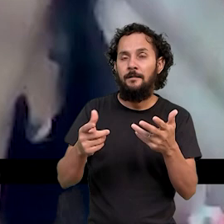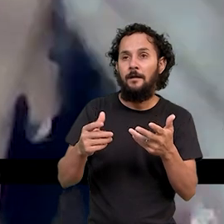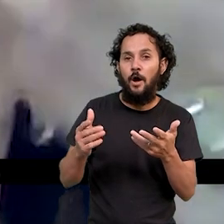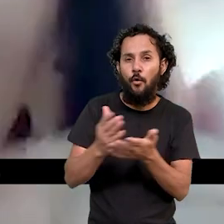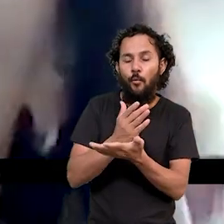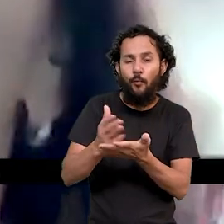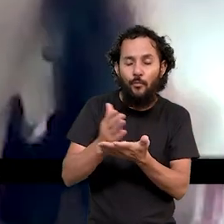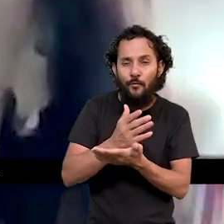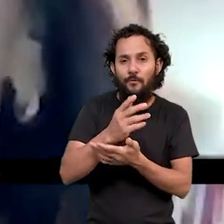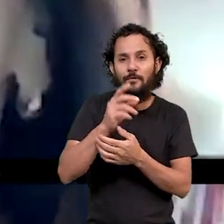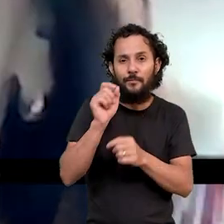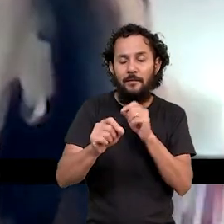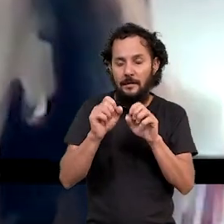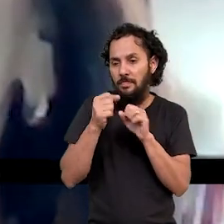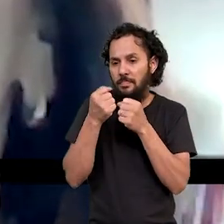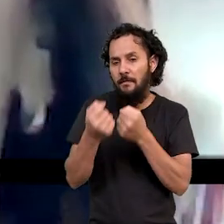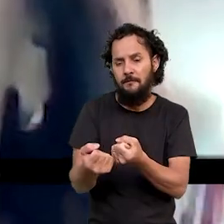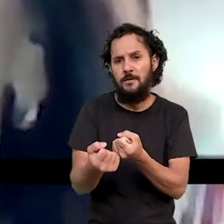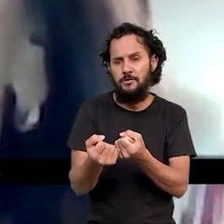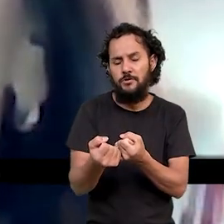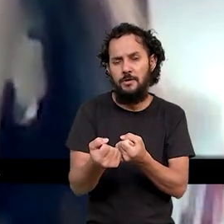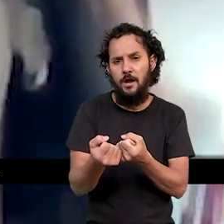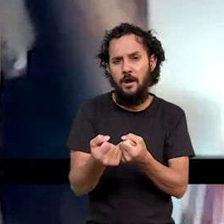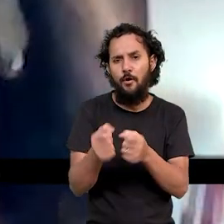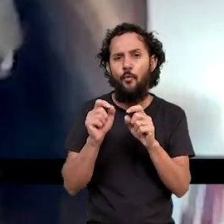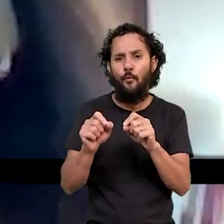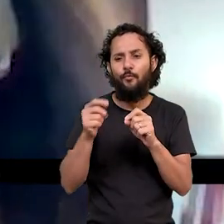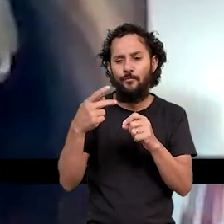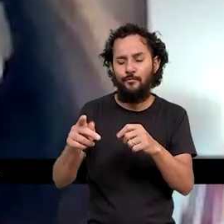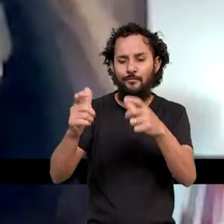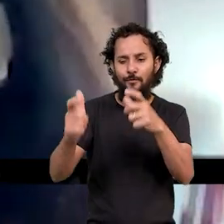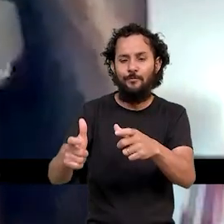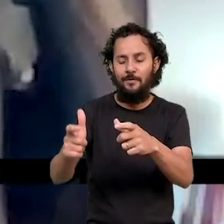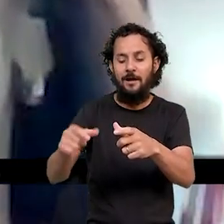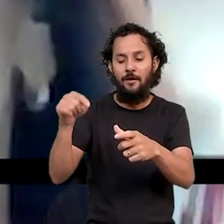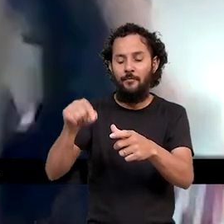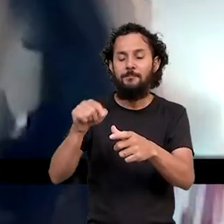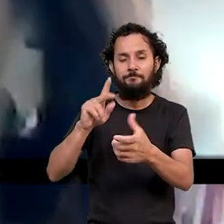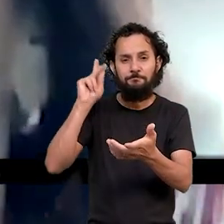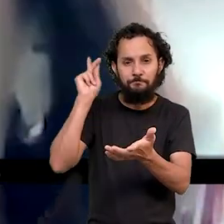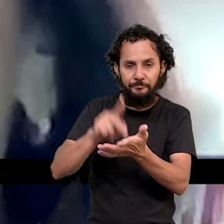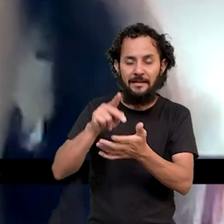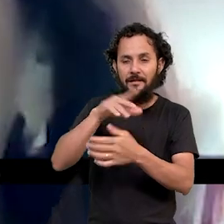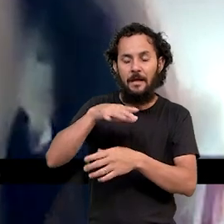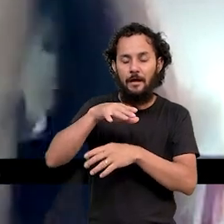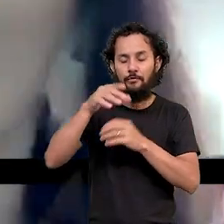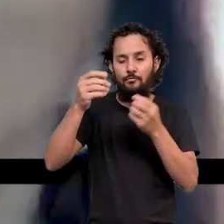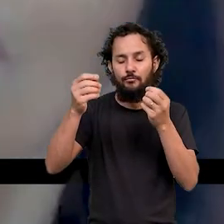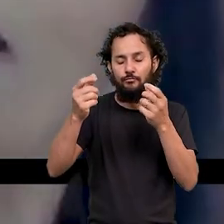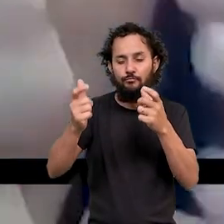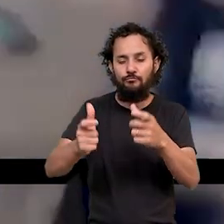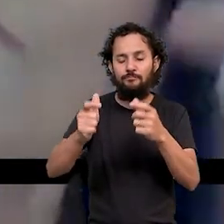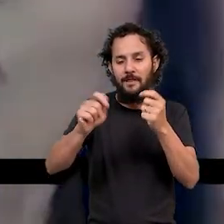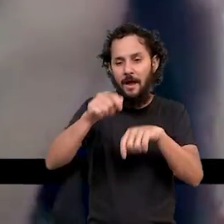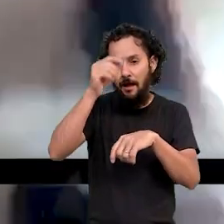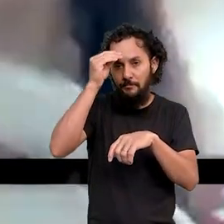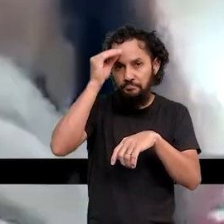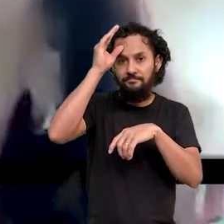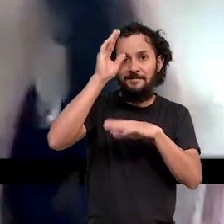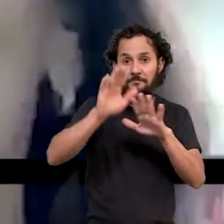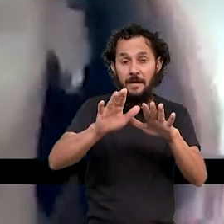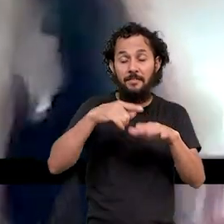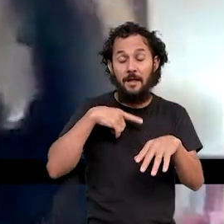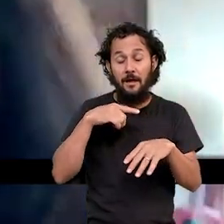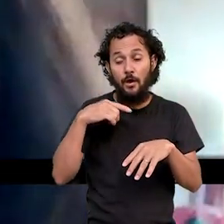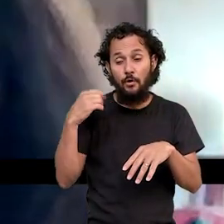alguns que passavam a defender, então, esse espaço como sendo um espaço educacional. Só que nós temos um